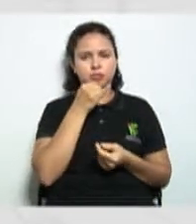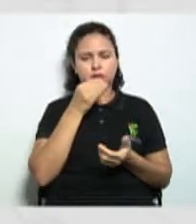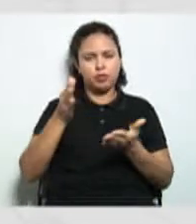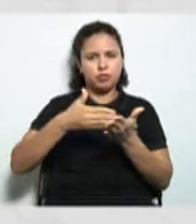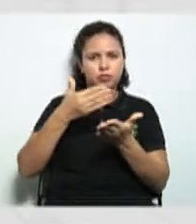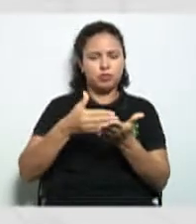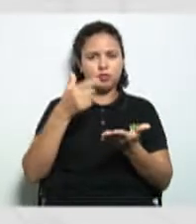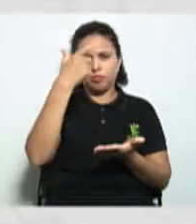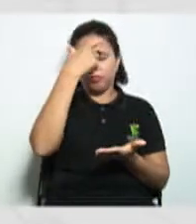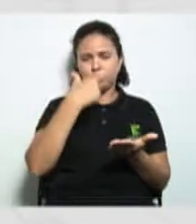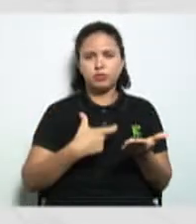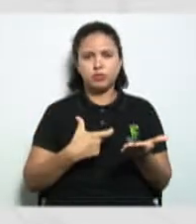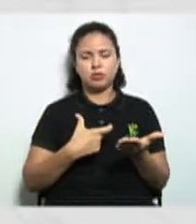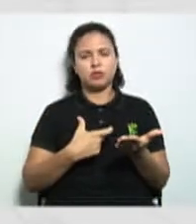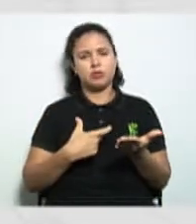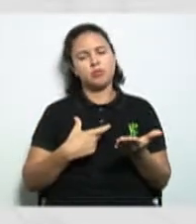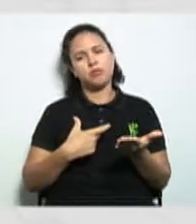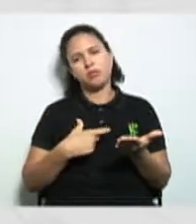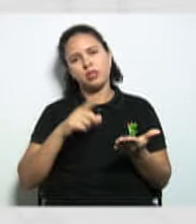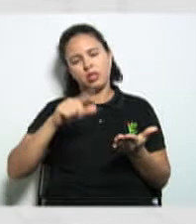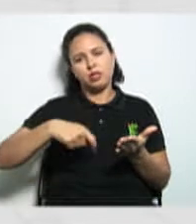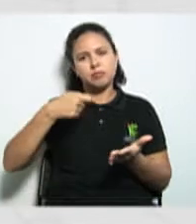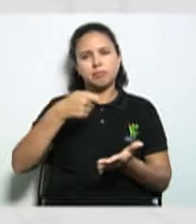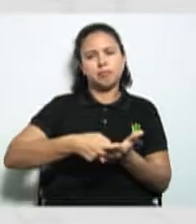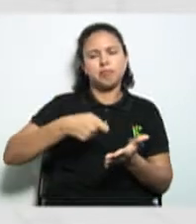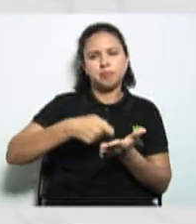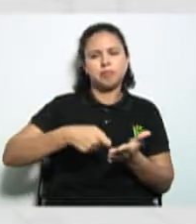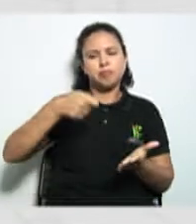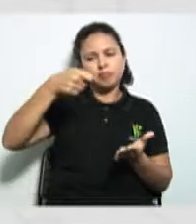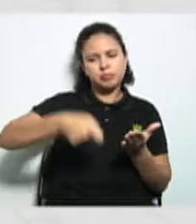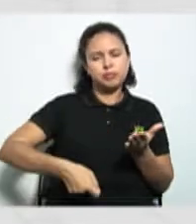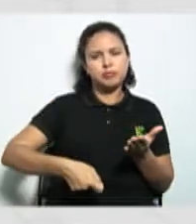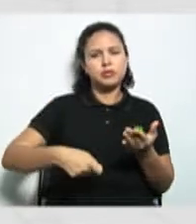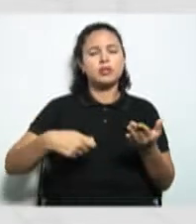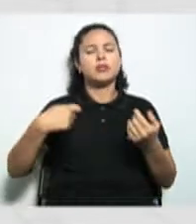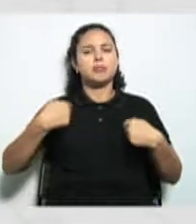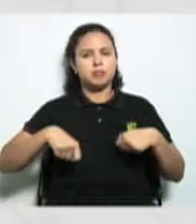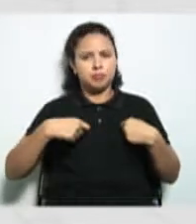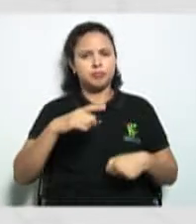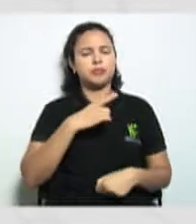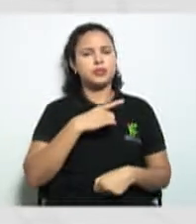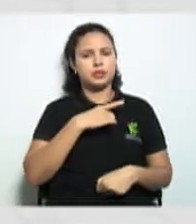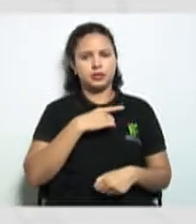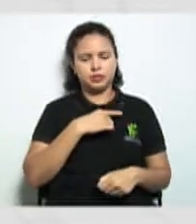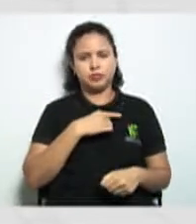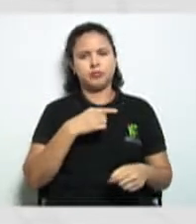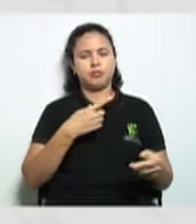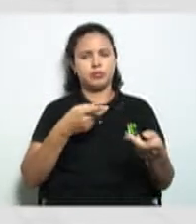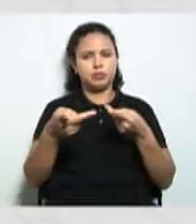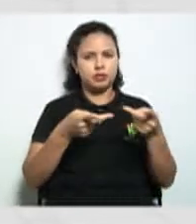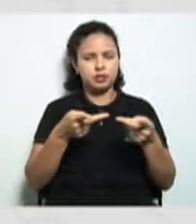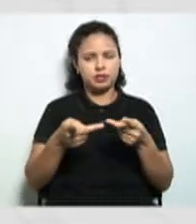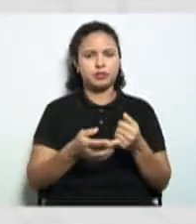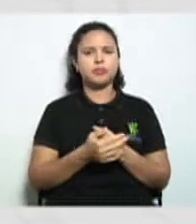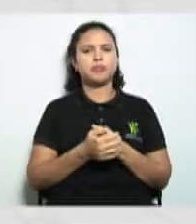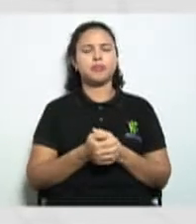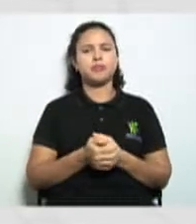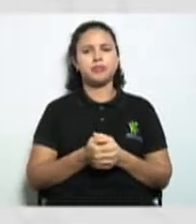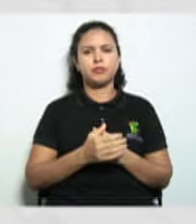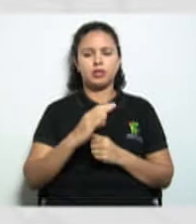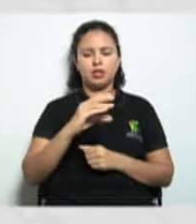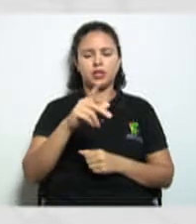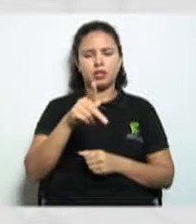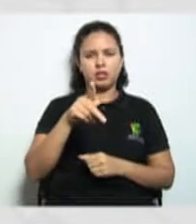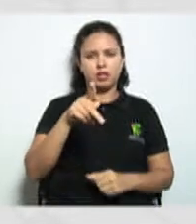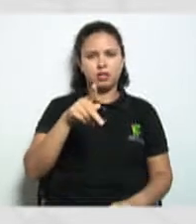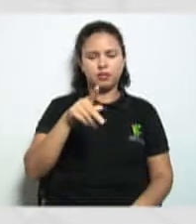é um elemento obrigatório, ela tem que ter no seu trabalho. A capa está destacada ali, ela também